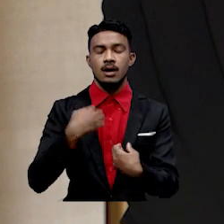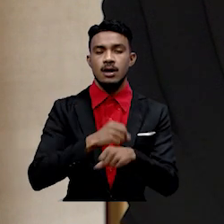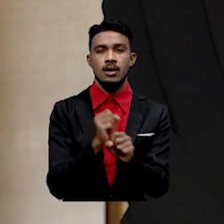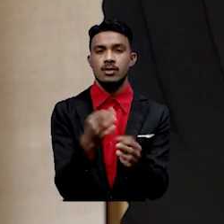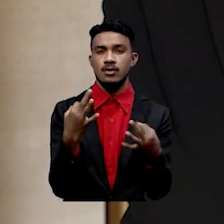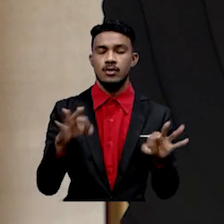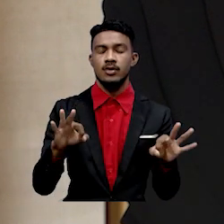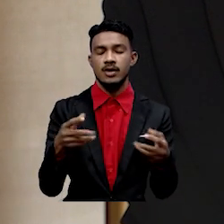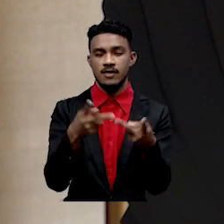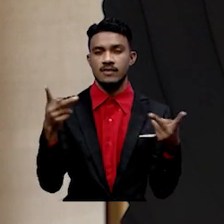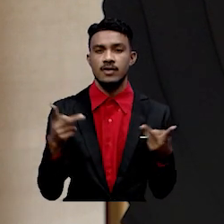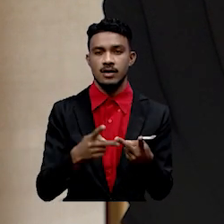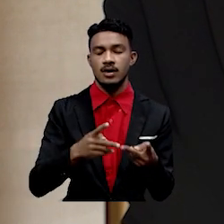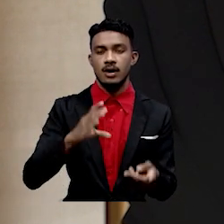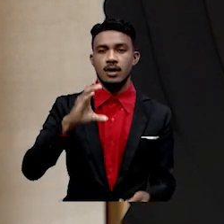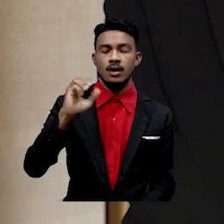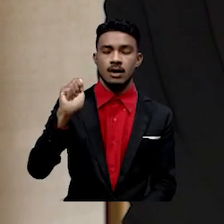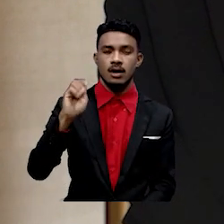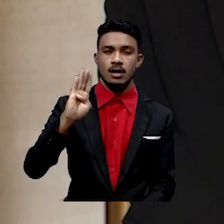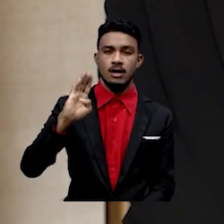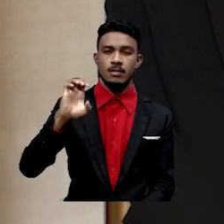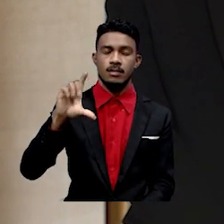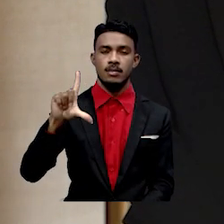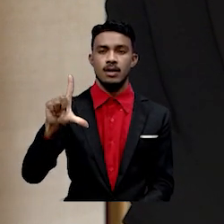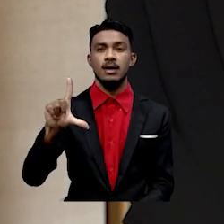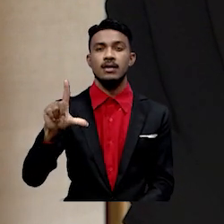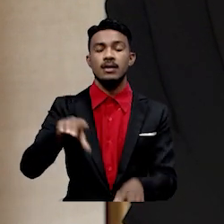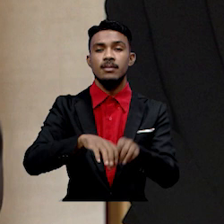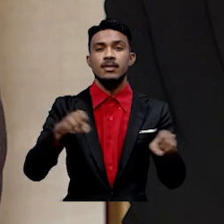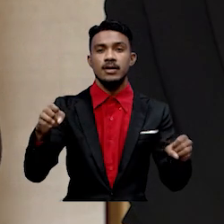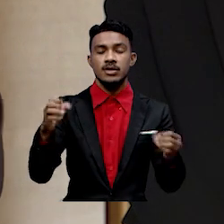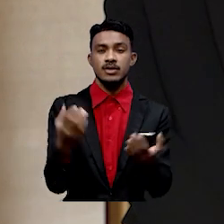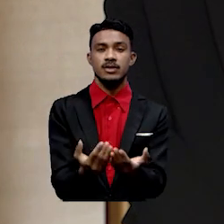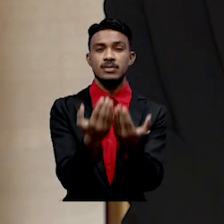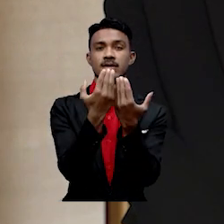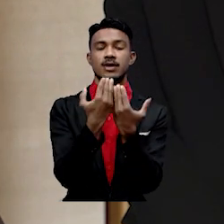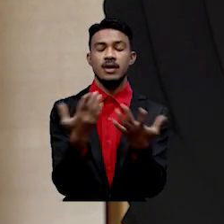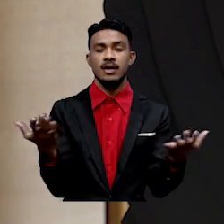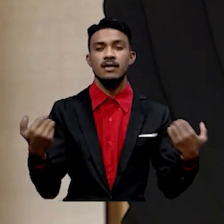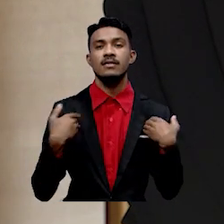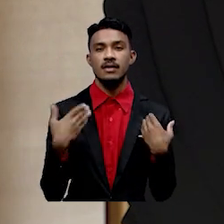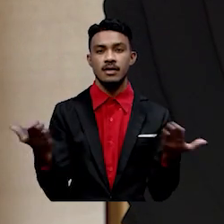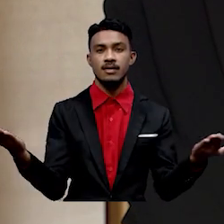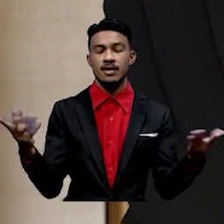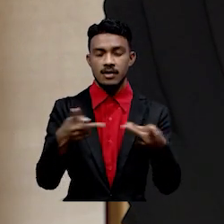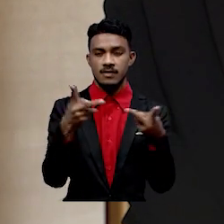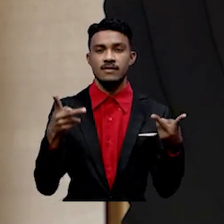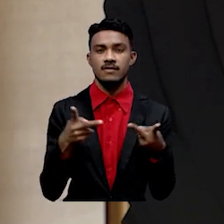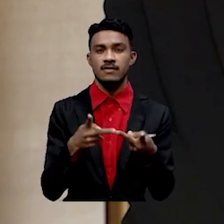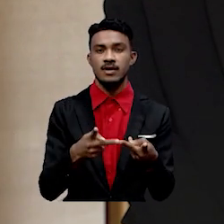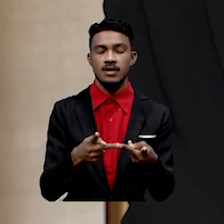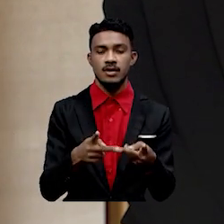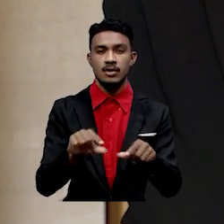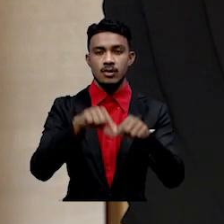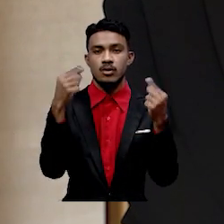fato, cable né? Rol condurada, mais sai, né? Mais sai do né? Ia centro, grupo